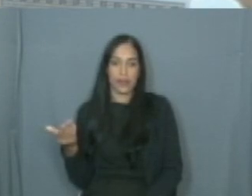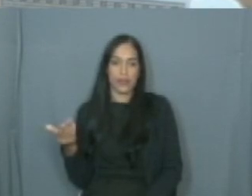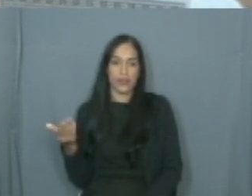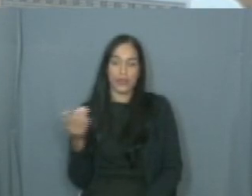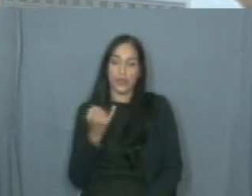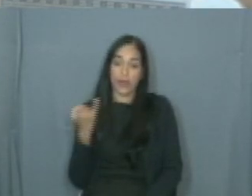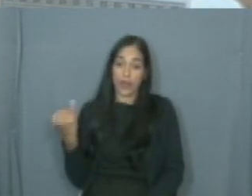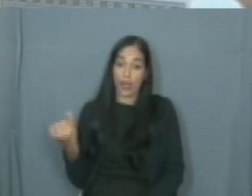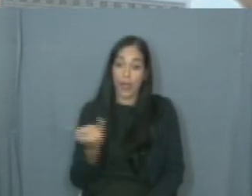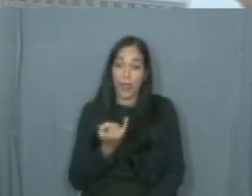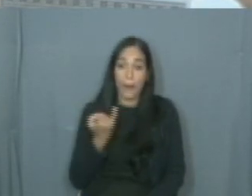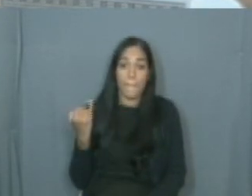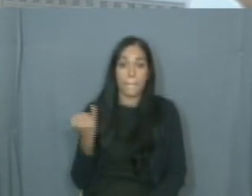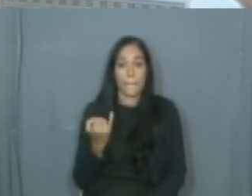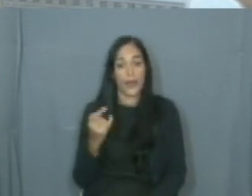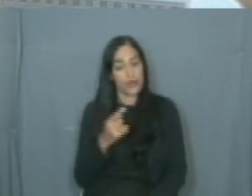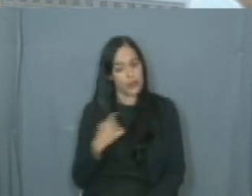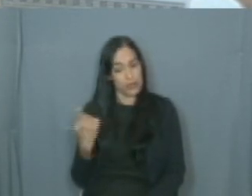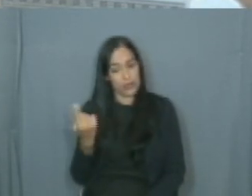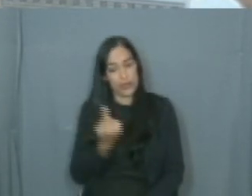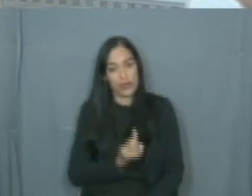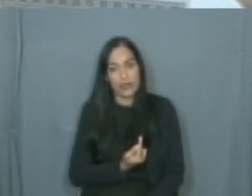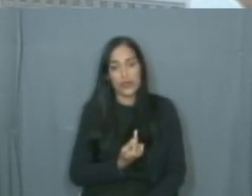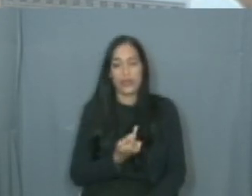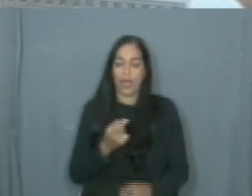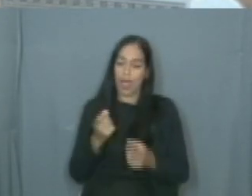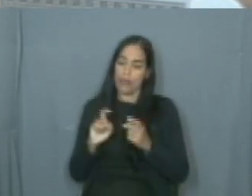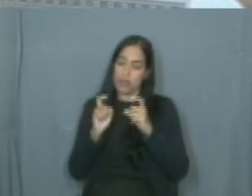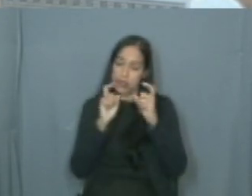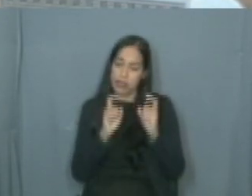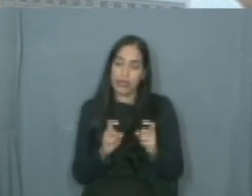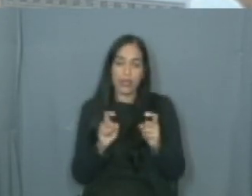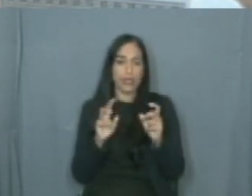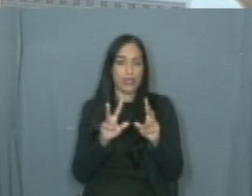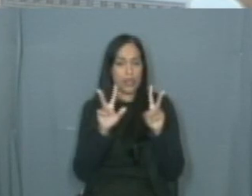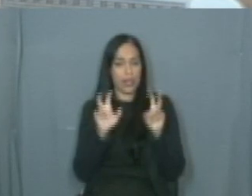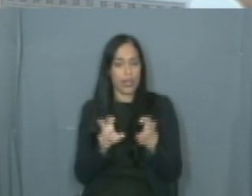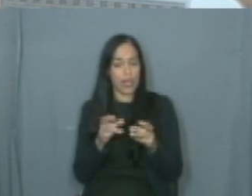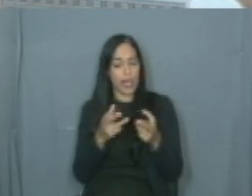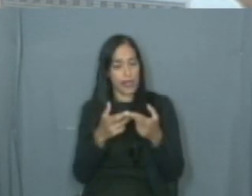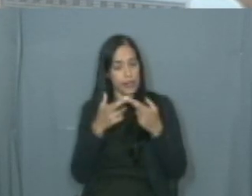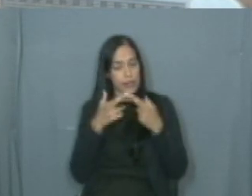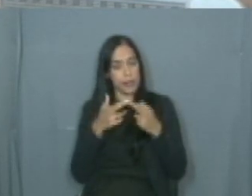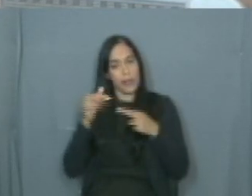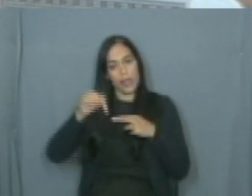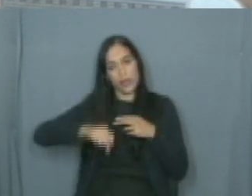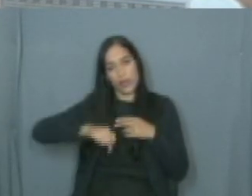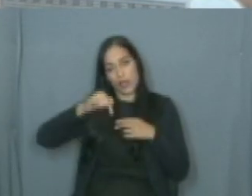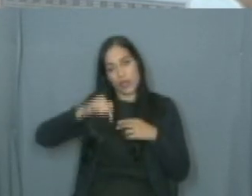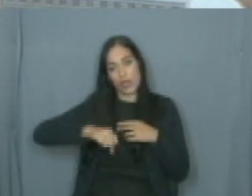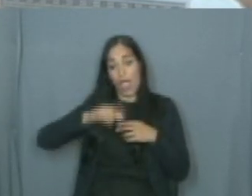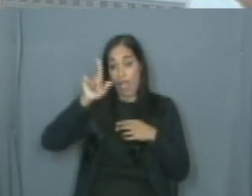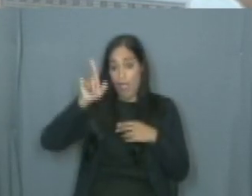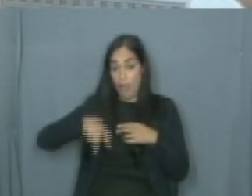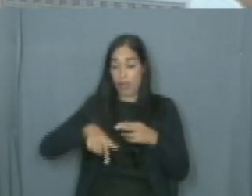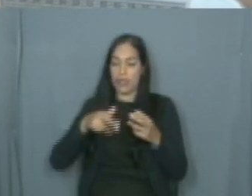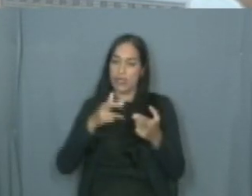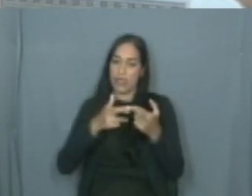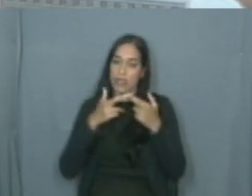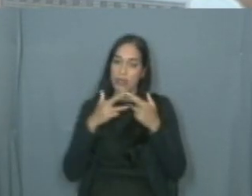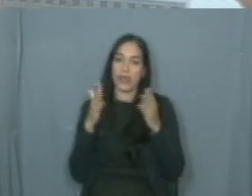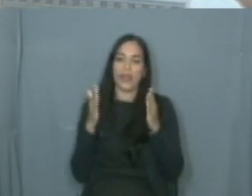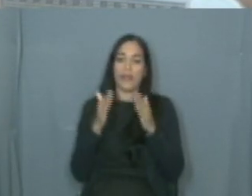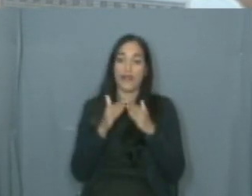é importante a gente discutir, falar sobre requerimento aqui. Esse requerimento, ele vem